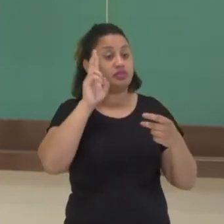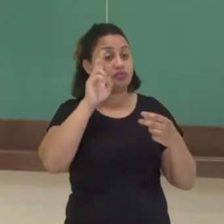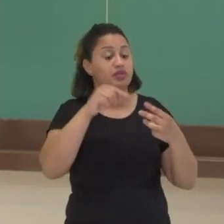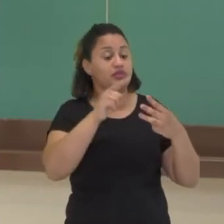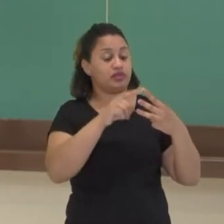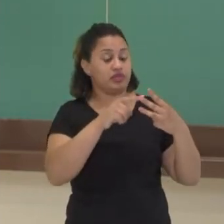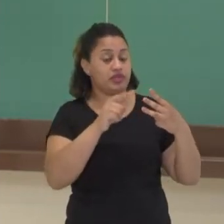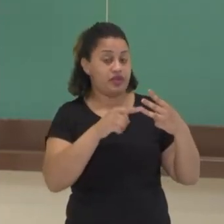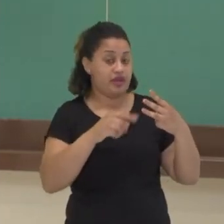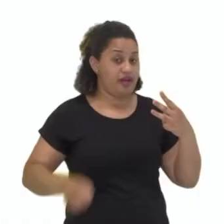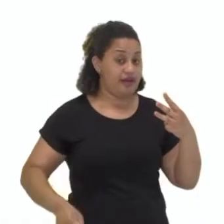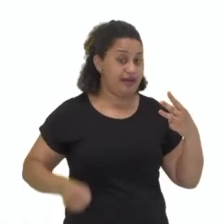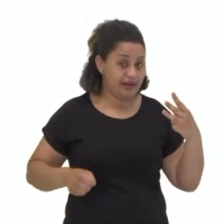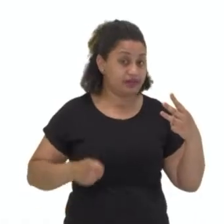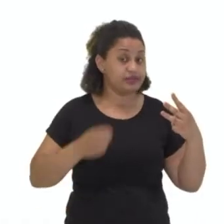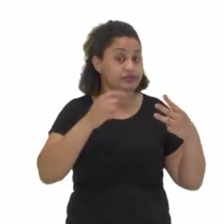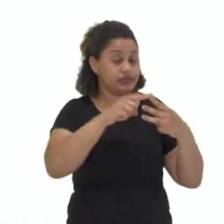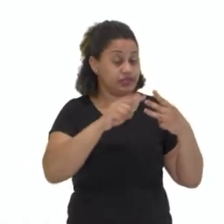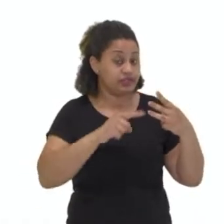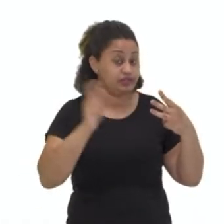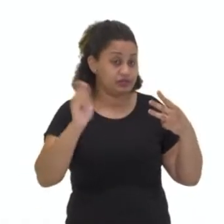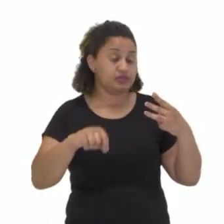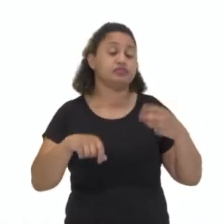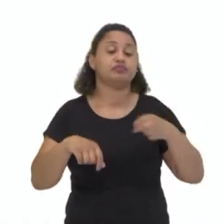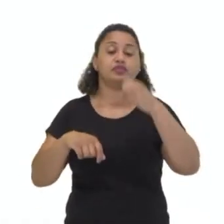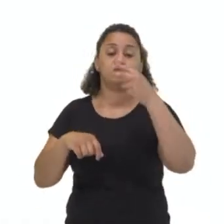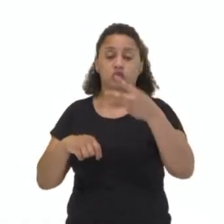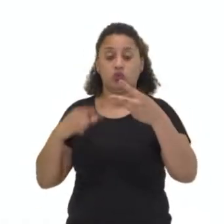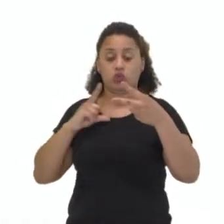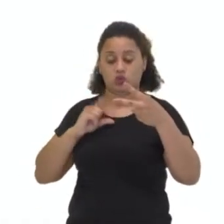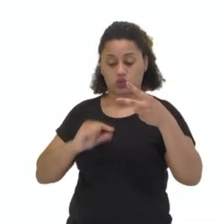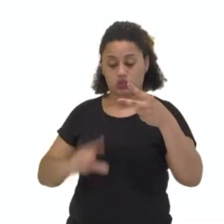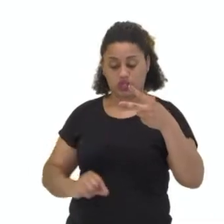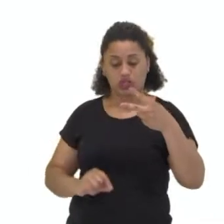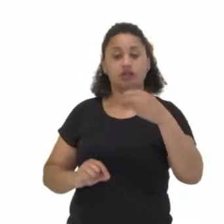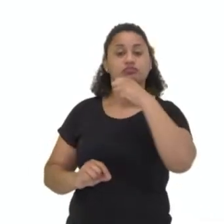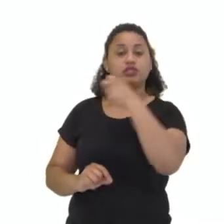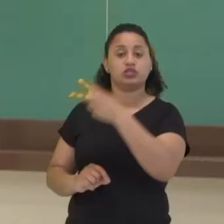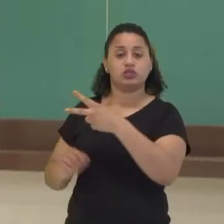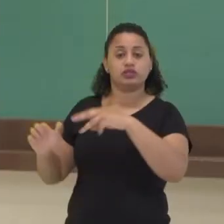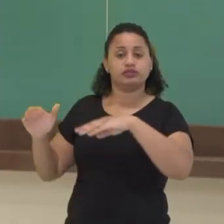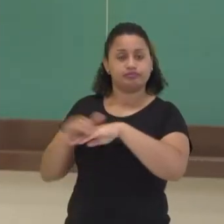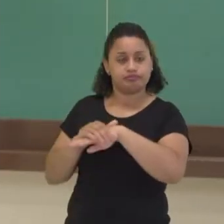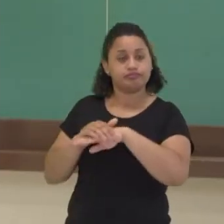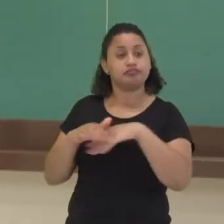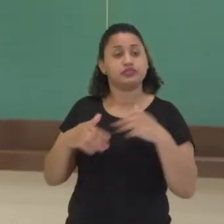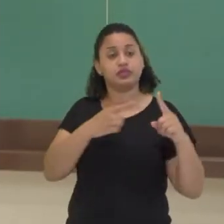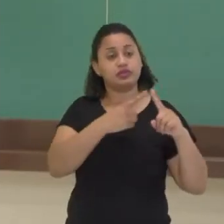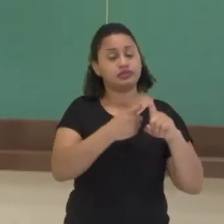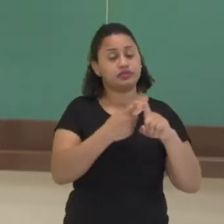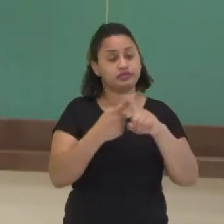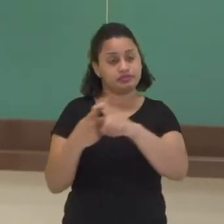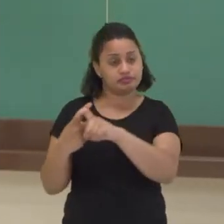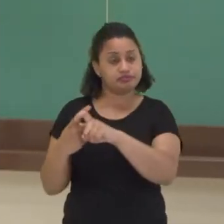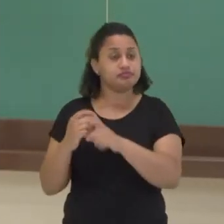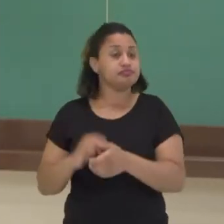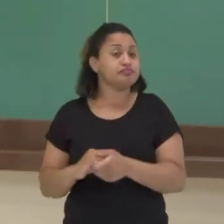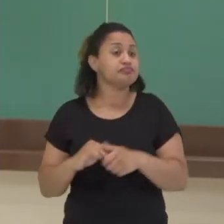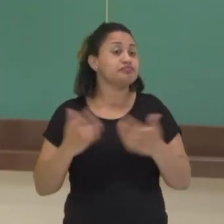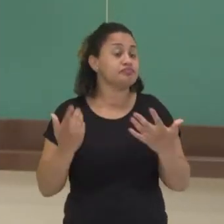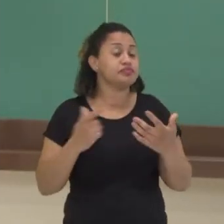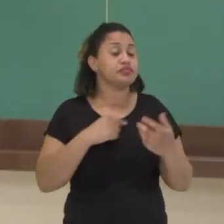são 3 calças, 2 camisas e 2 calçados, eu vou multiplicar todos eles.